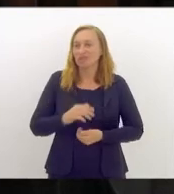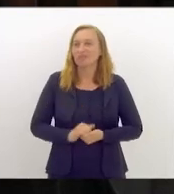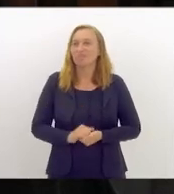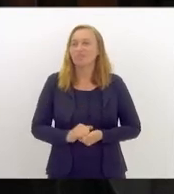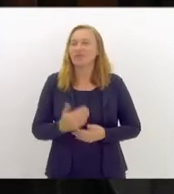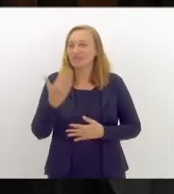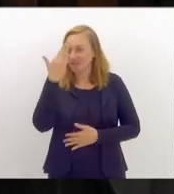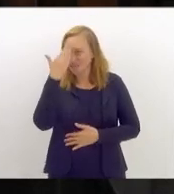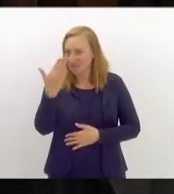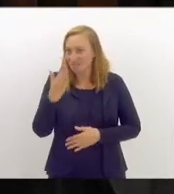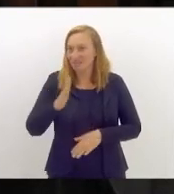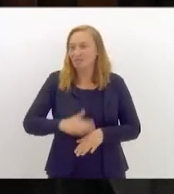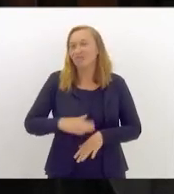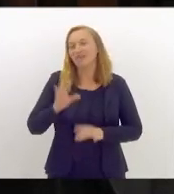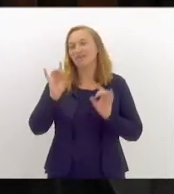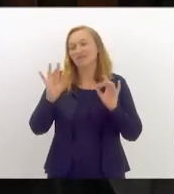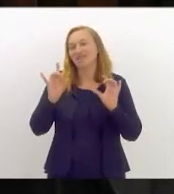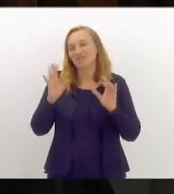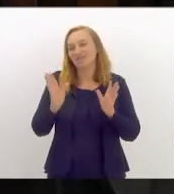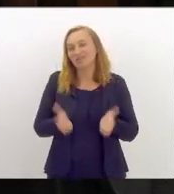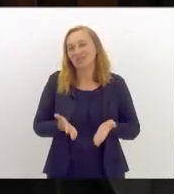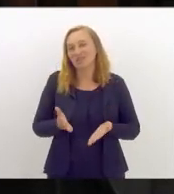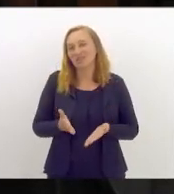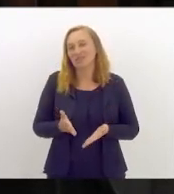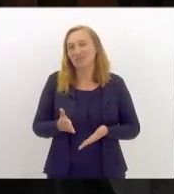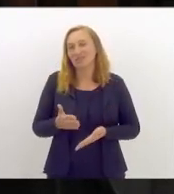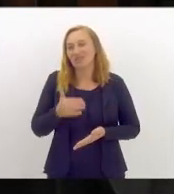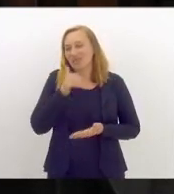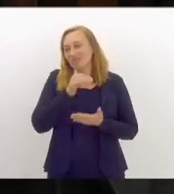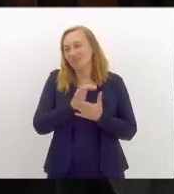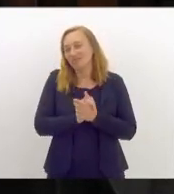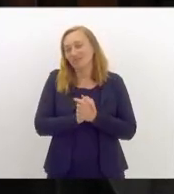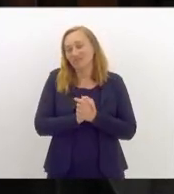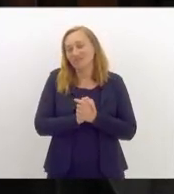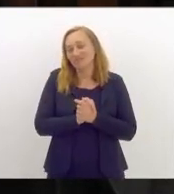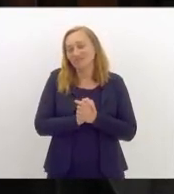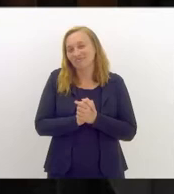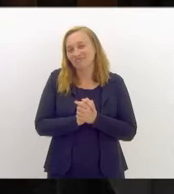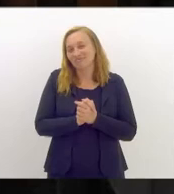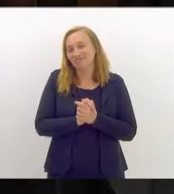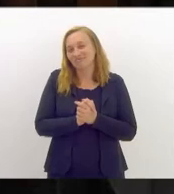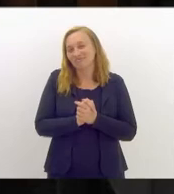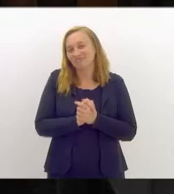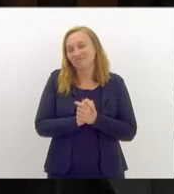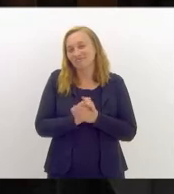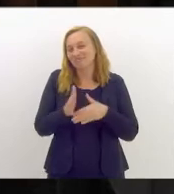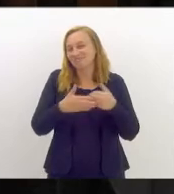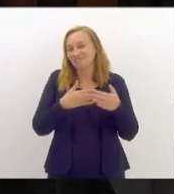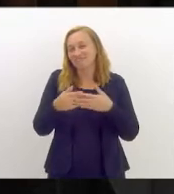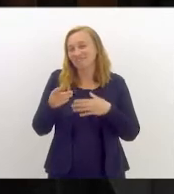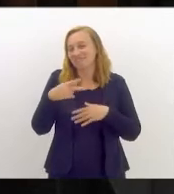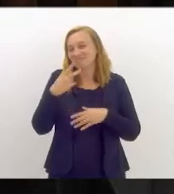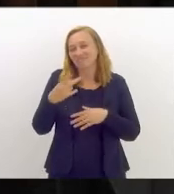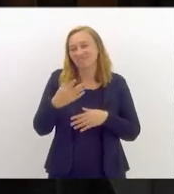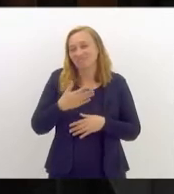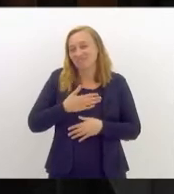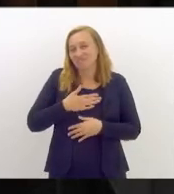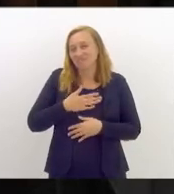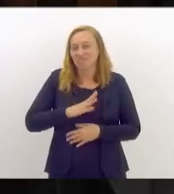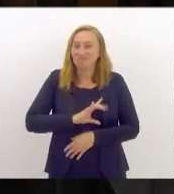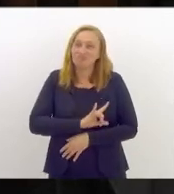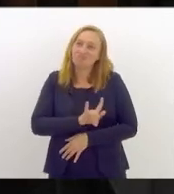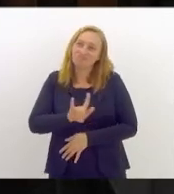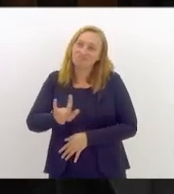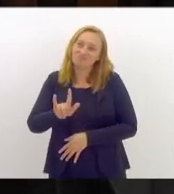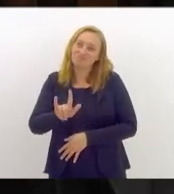e meu agradecimento mais do que especial hoje vai para minha amada esposa qualquer palavra que eu tenho que expressar meu amor por você